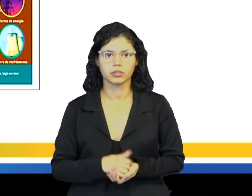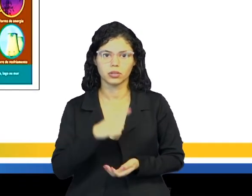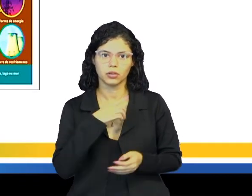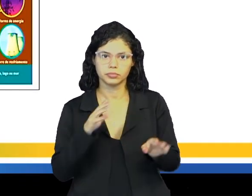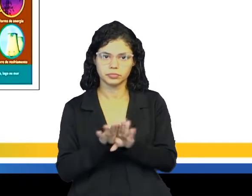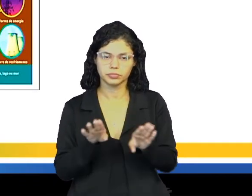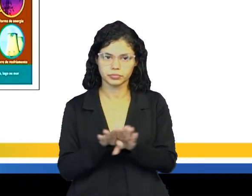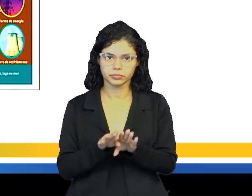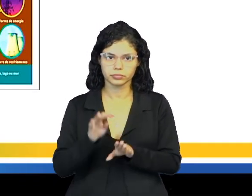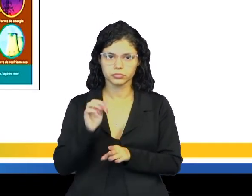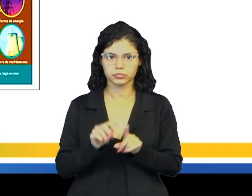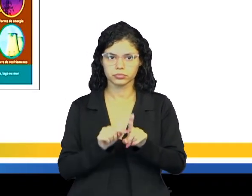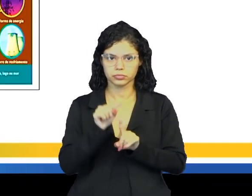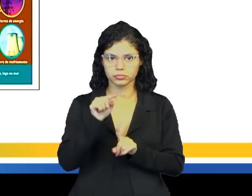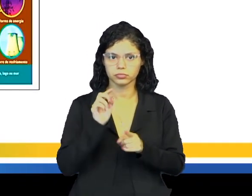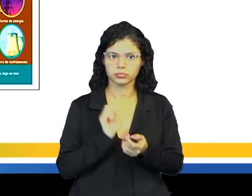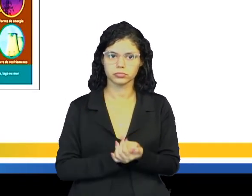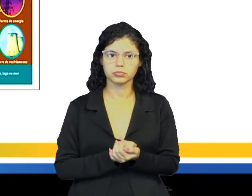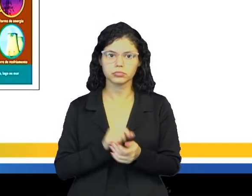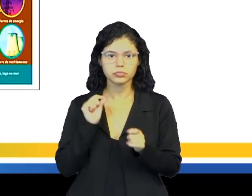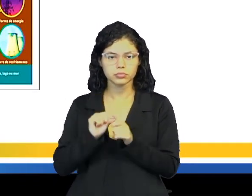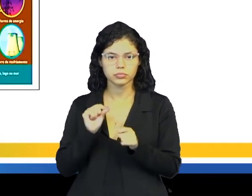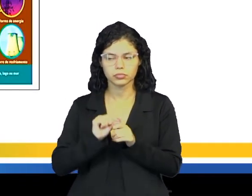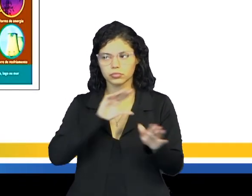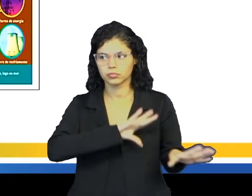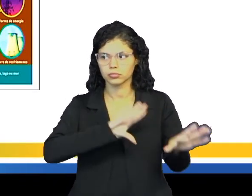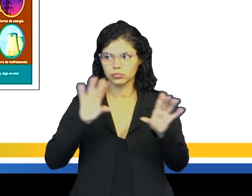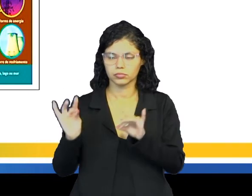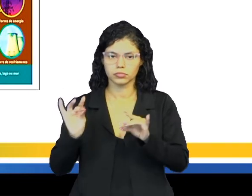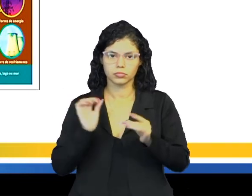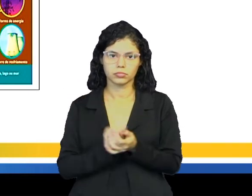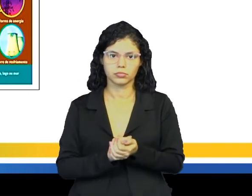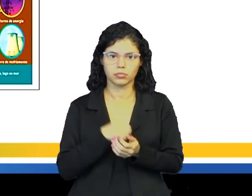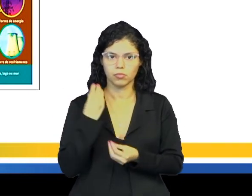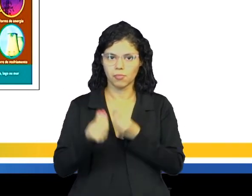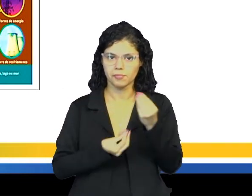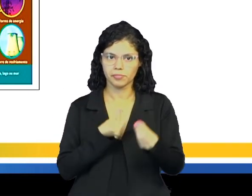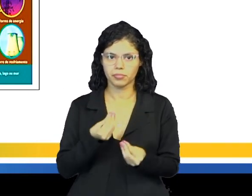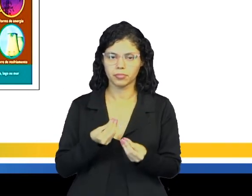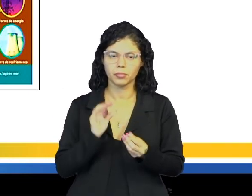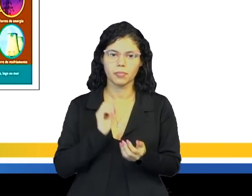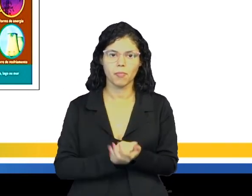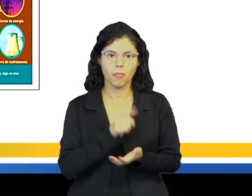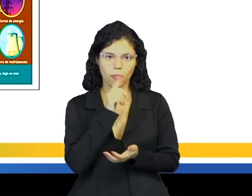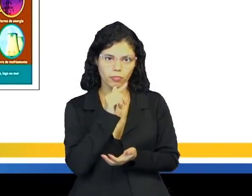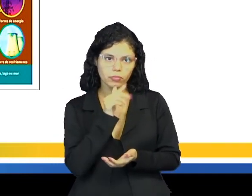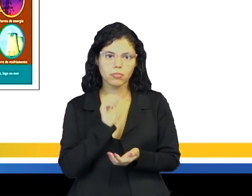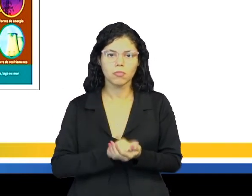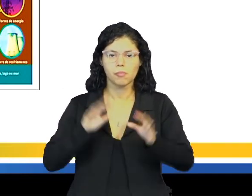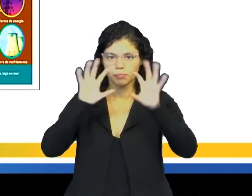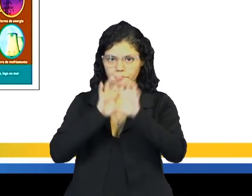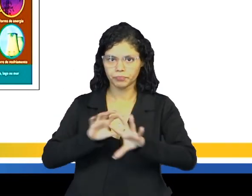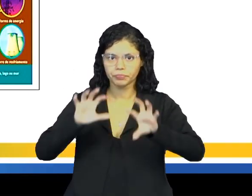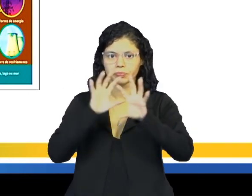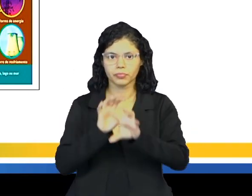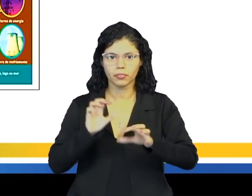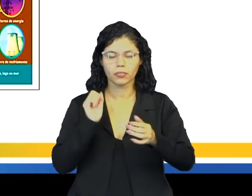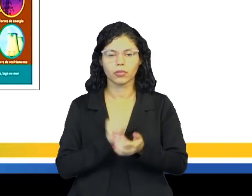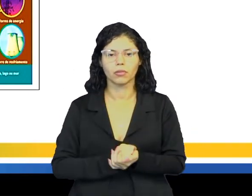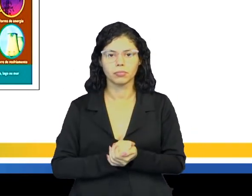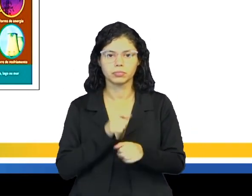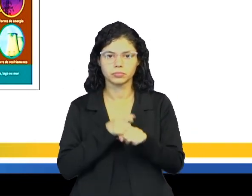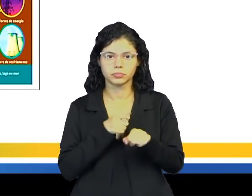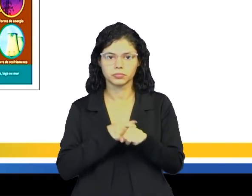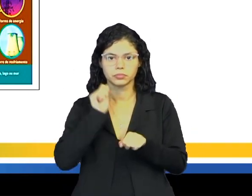Temos também a termoelétrica, que ela é formada aí que funciona por meio de combustão de água, de gás ou de carvão